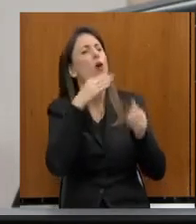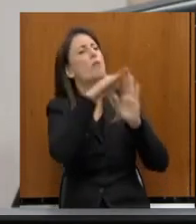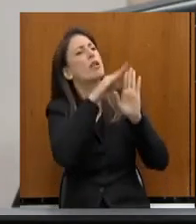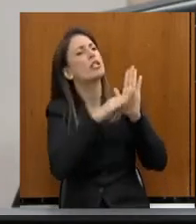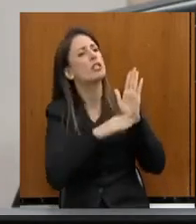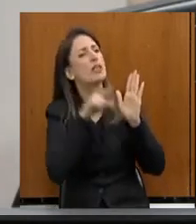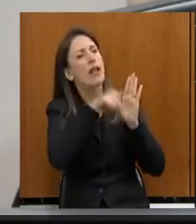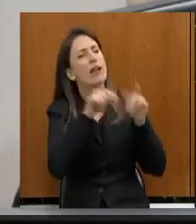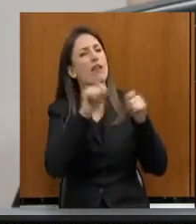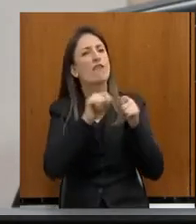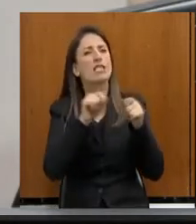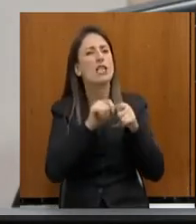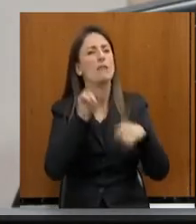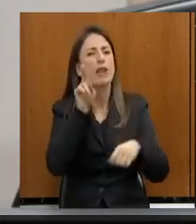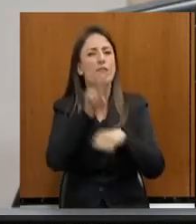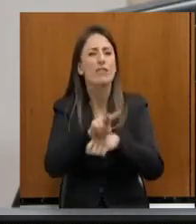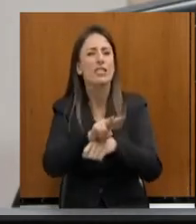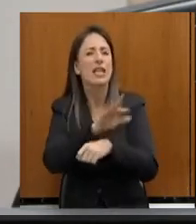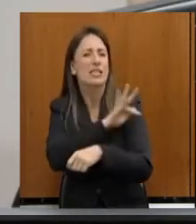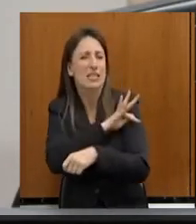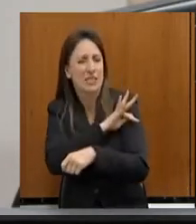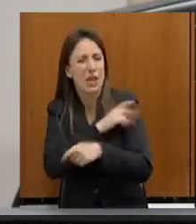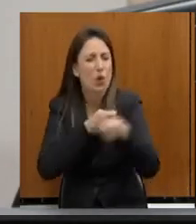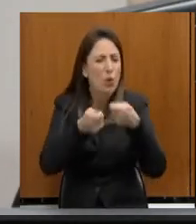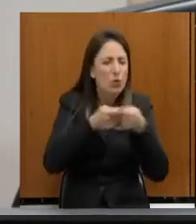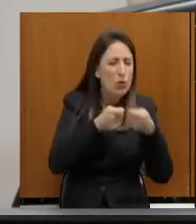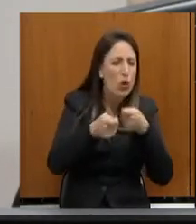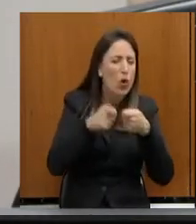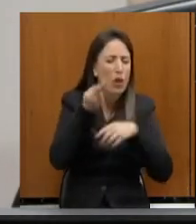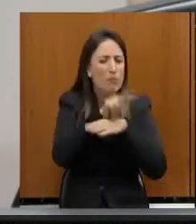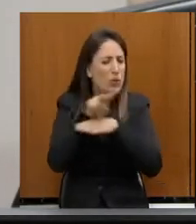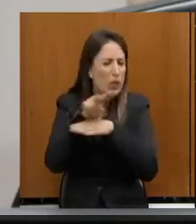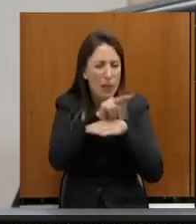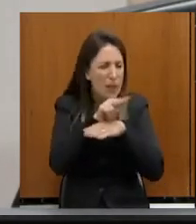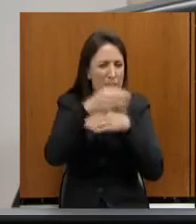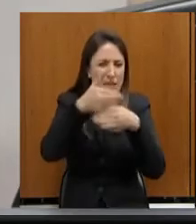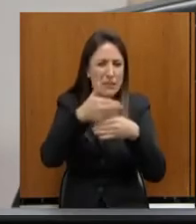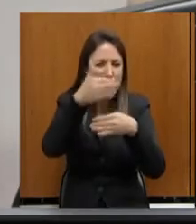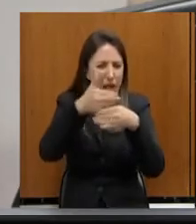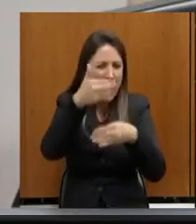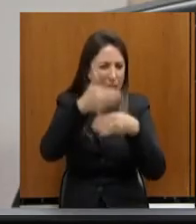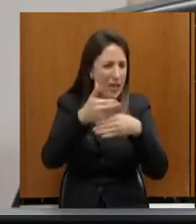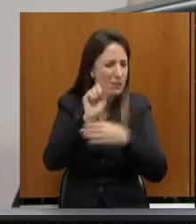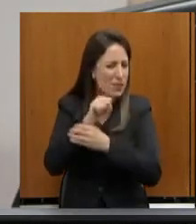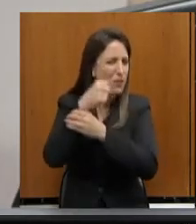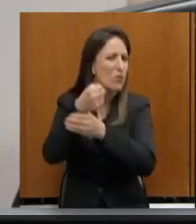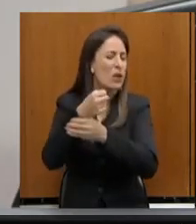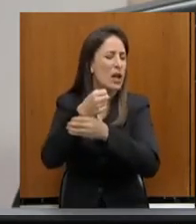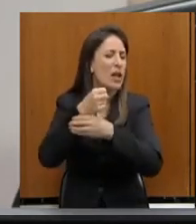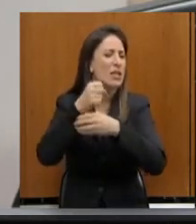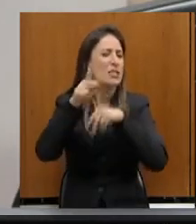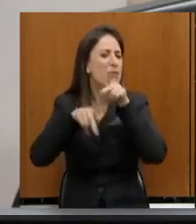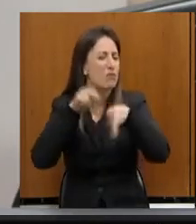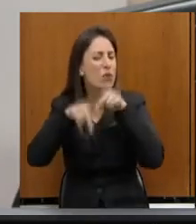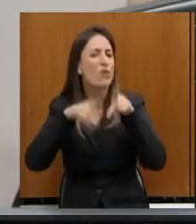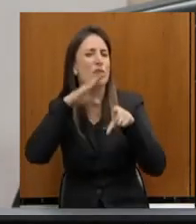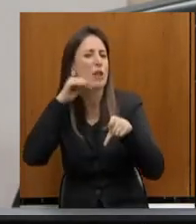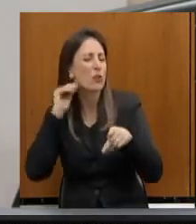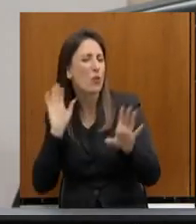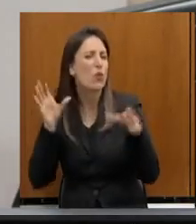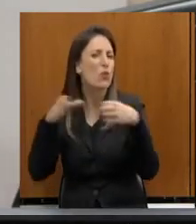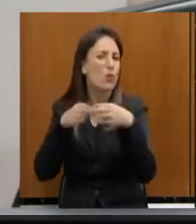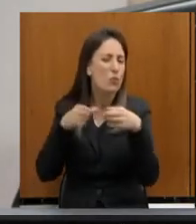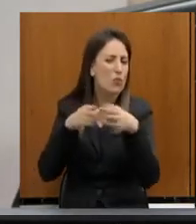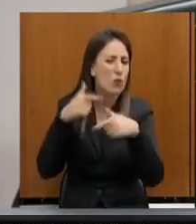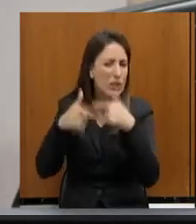afiliação controle e monitoramento de segurança das barragens dos trabalhadores e das Comunidades e para a